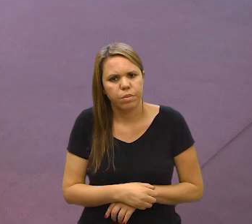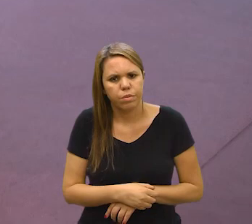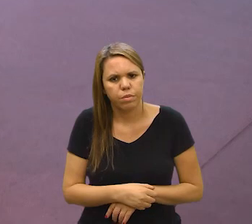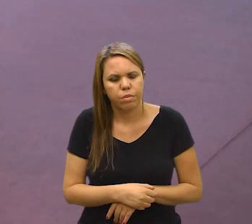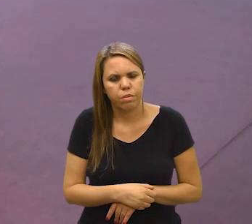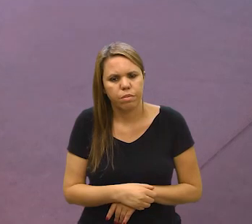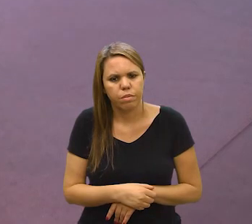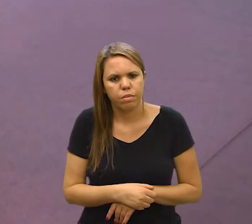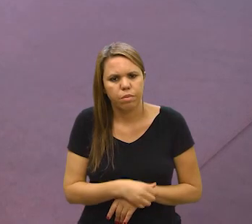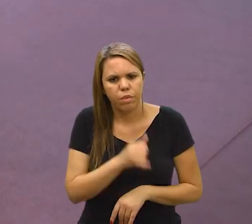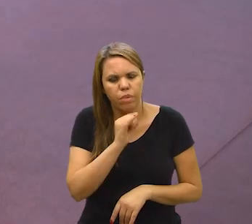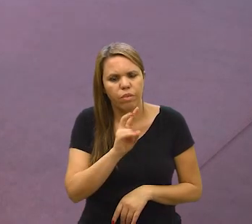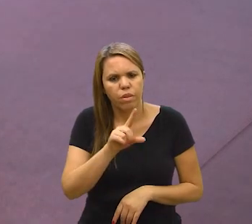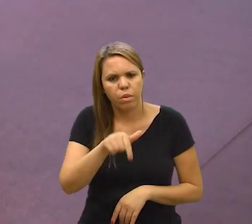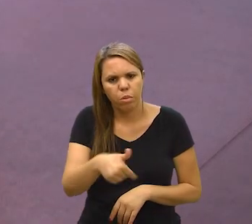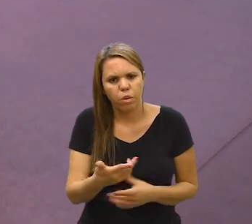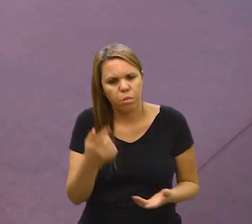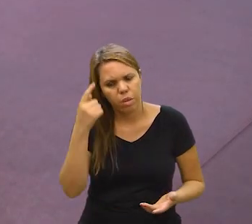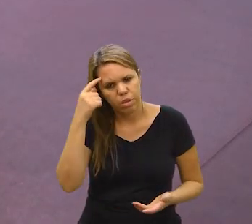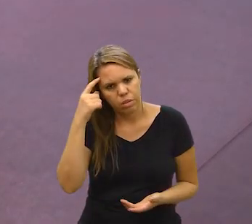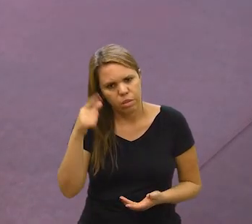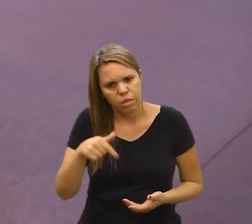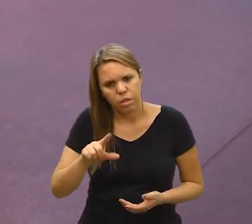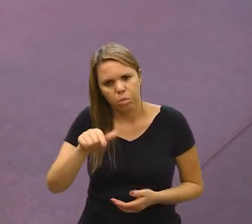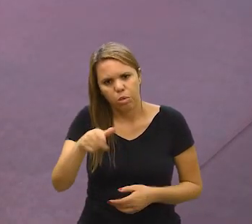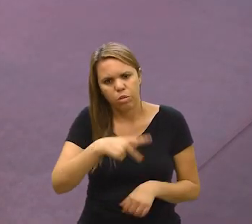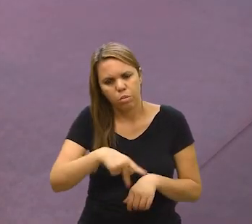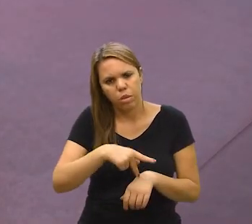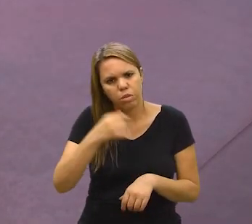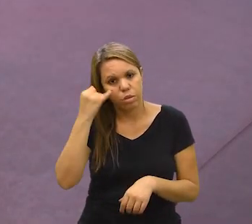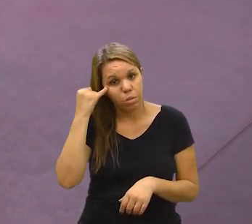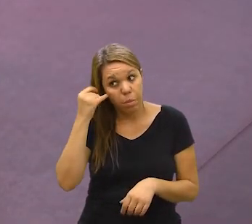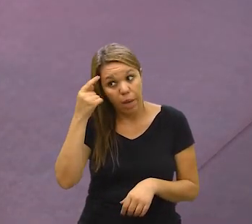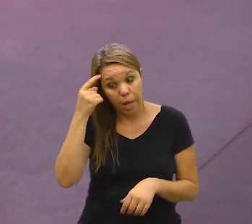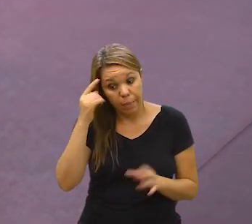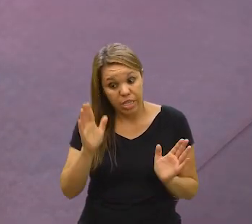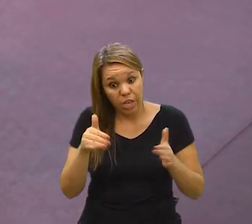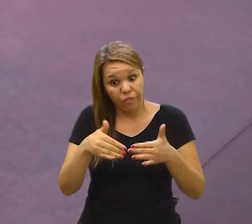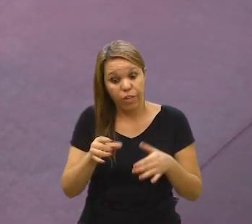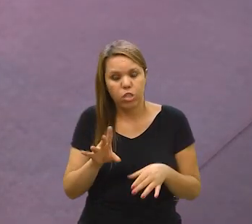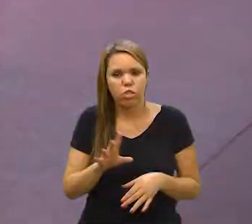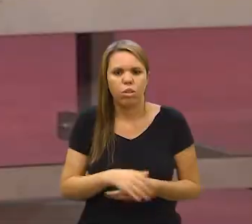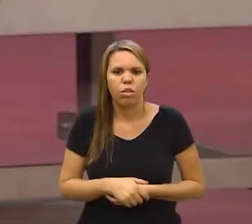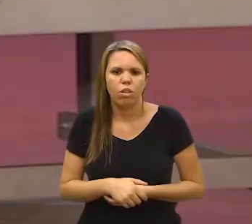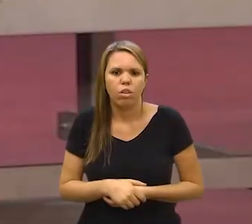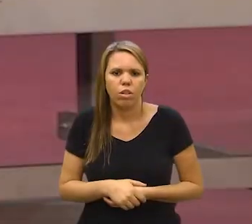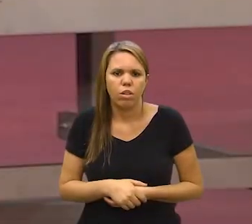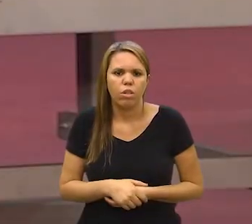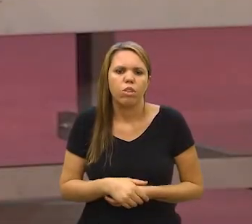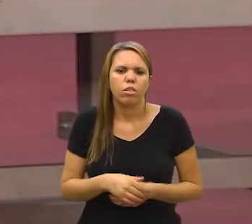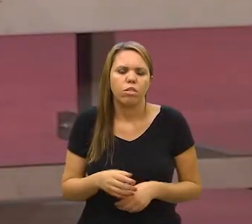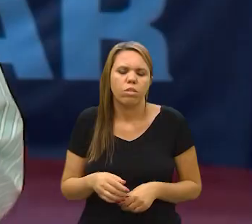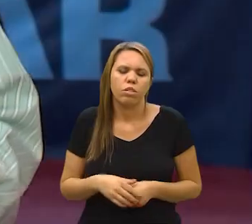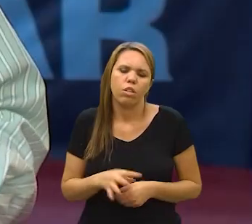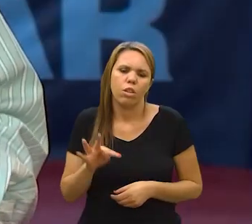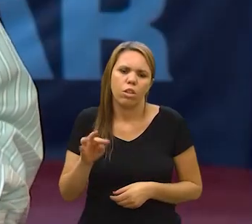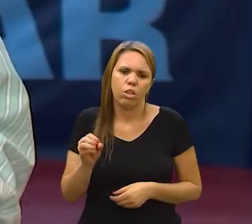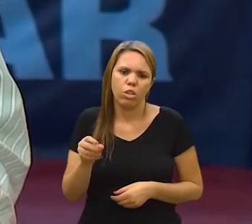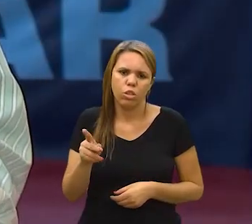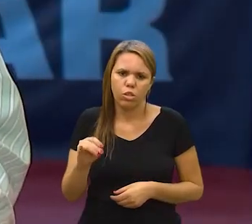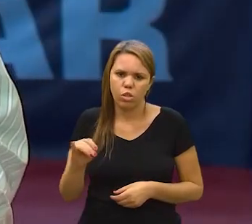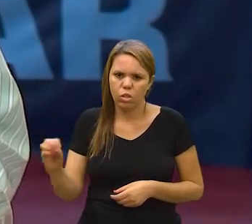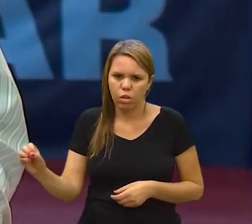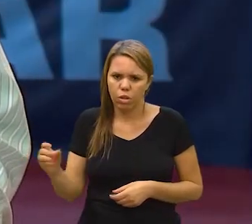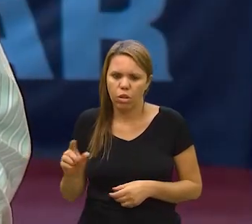mas eu digo que isso aí depois eu tenho que pensar depois de Tóquio. Até lá a minha cabeça tá voltada totalmente para Tóquio. Até quando que vai mais ou